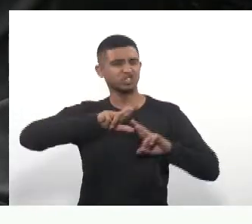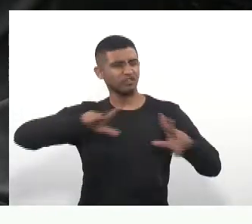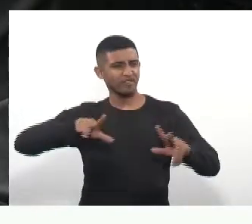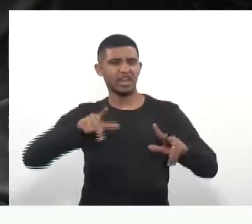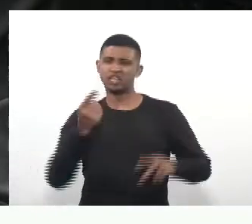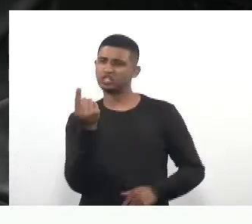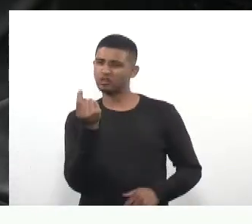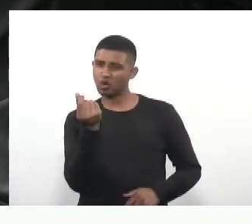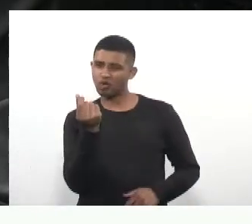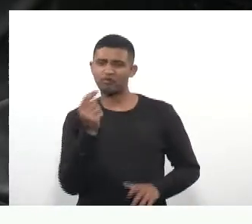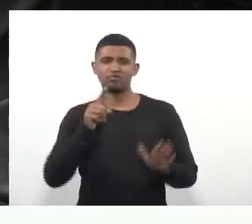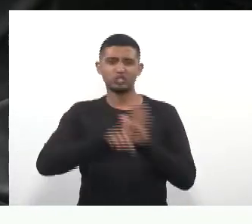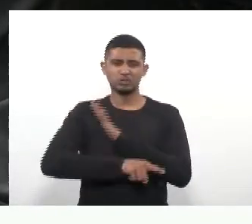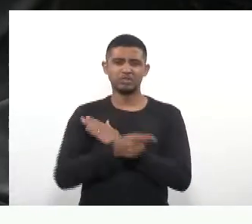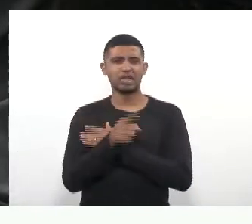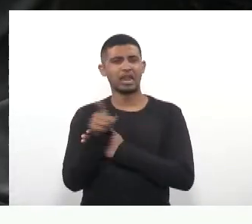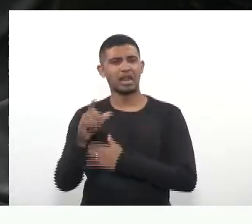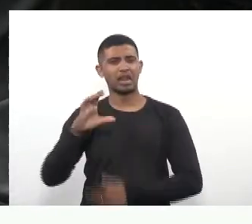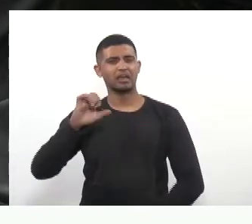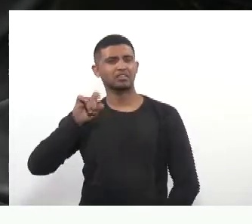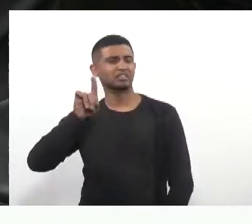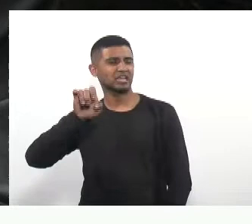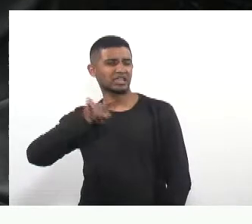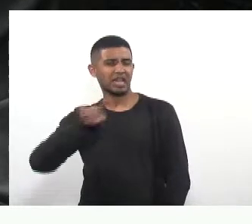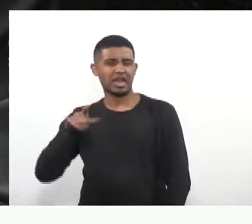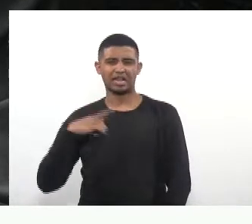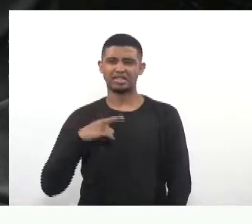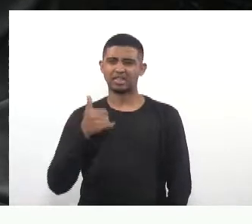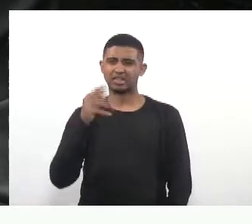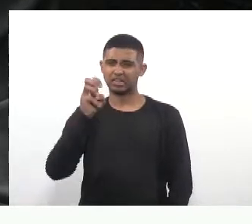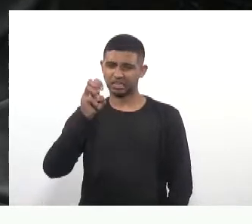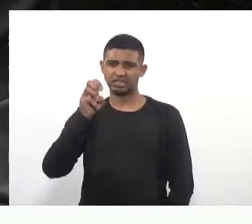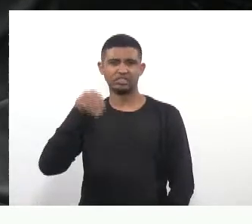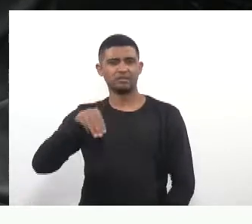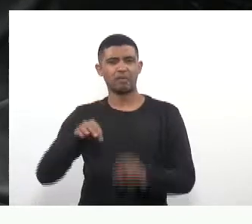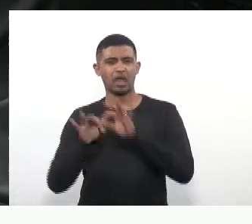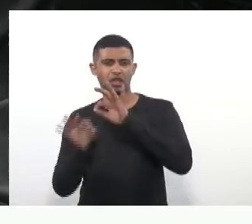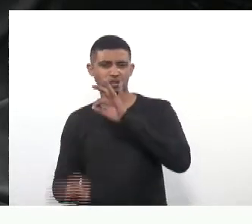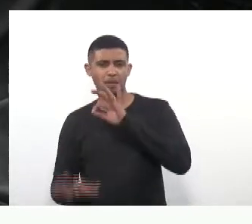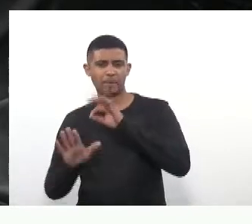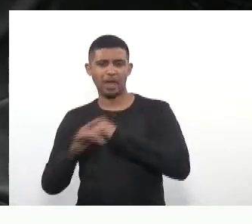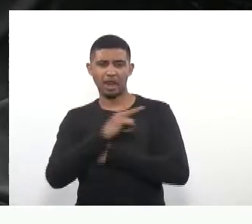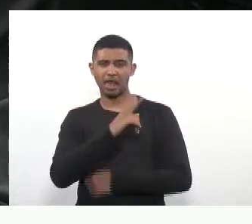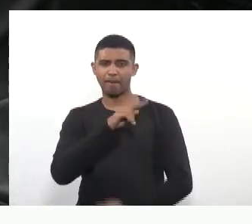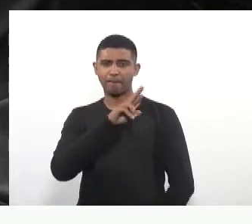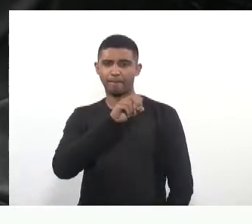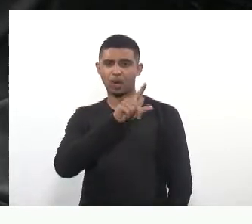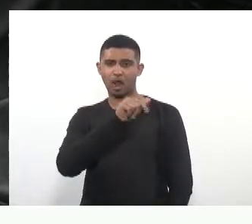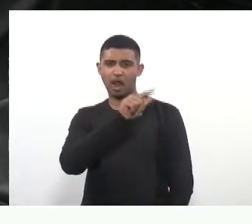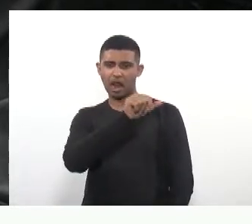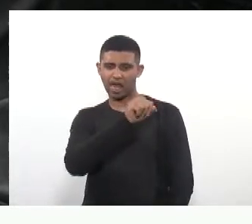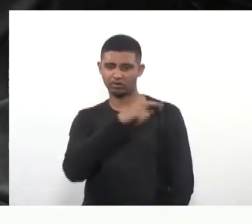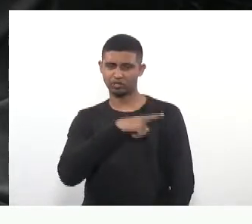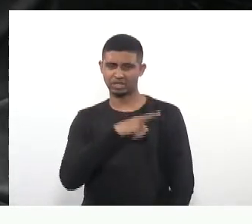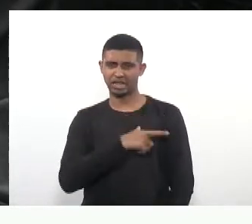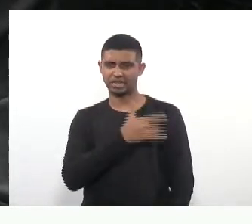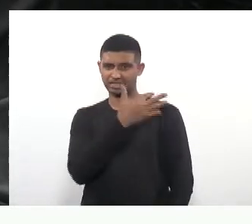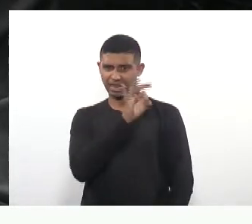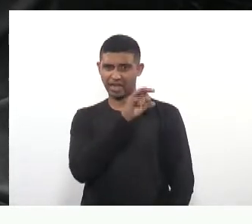consumo mínimo. Quer dizer, a SEDAI pratica 15, a Prolagos está praticando 10 metros cúbicos? Quer dizer, como é